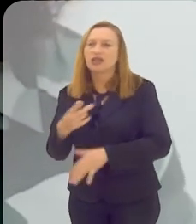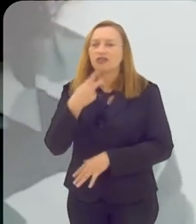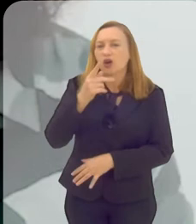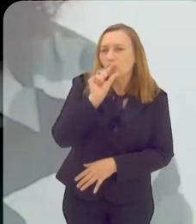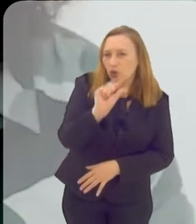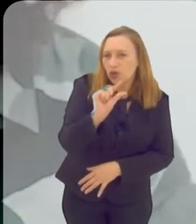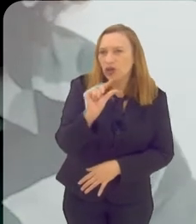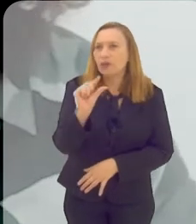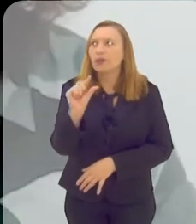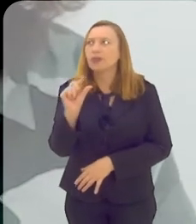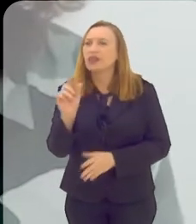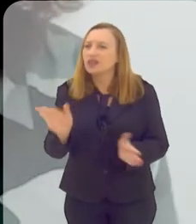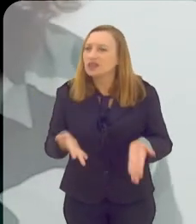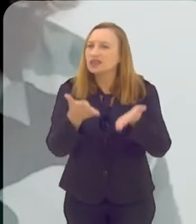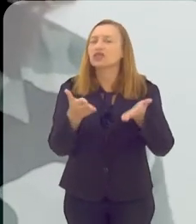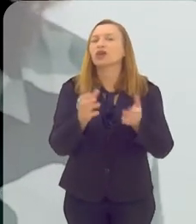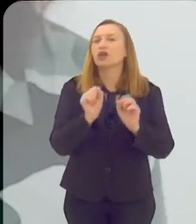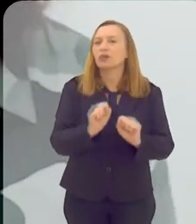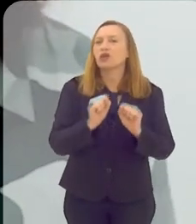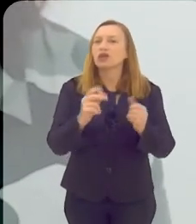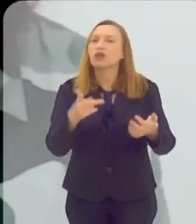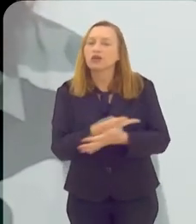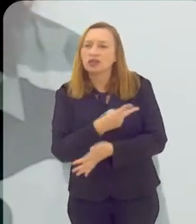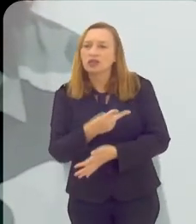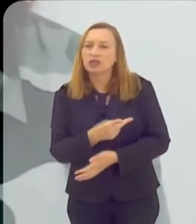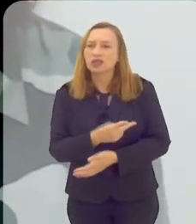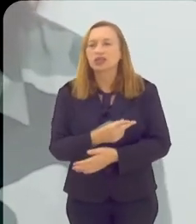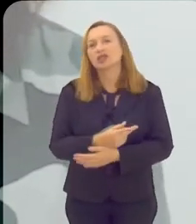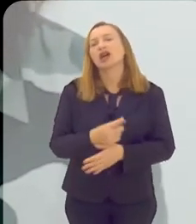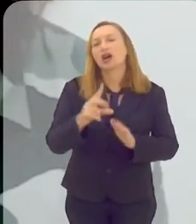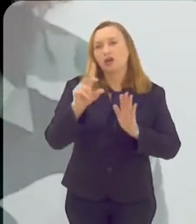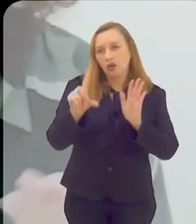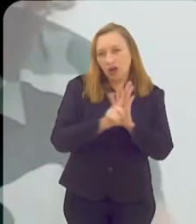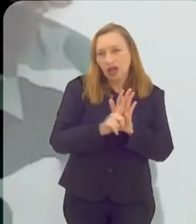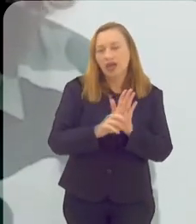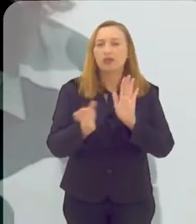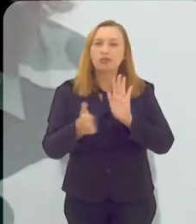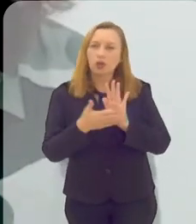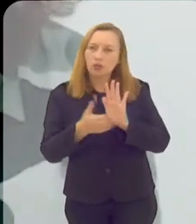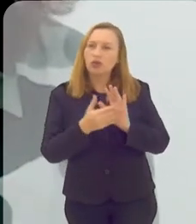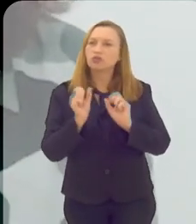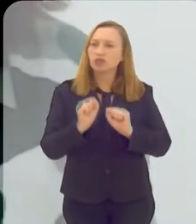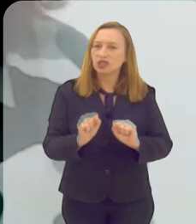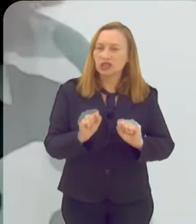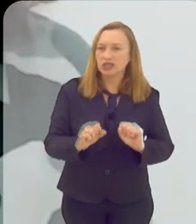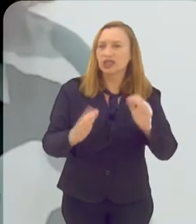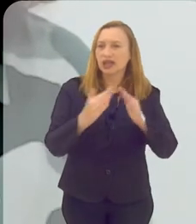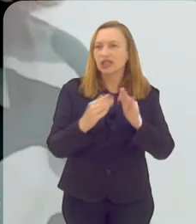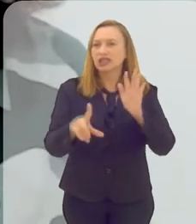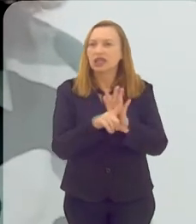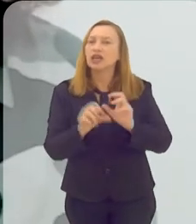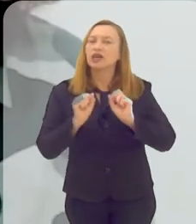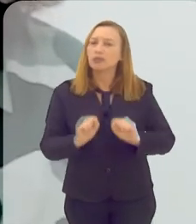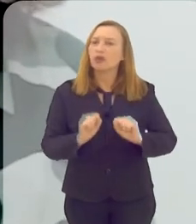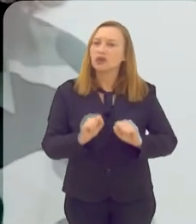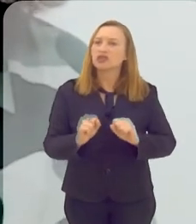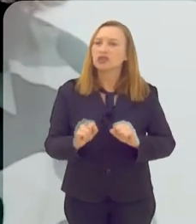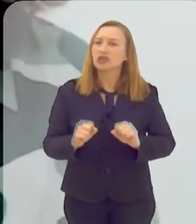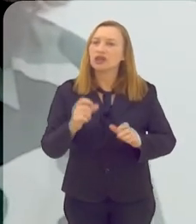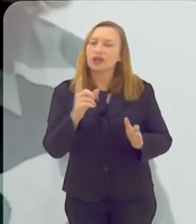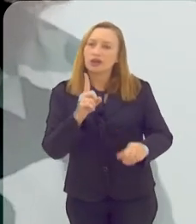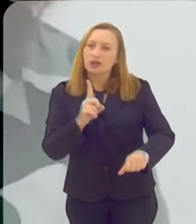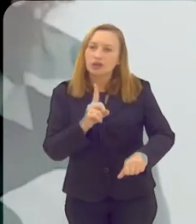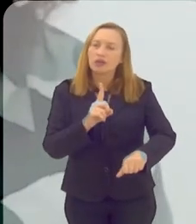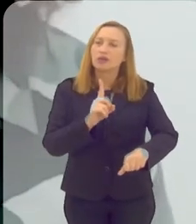eu queria que você falasse um pouquinho sobre incentivos que podem acontecer ou leis que poderiam ser propostas pelo legislativo para que a gente